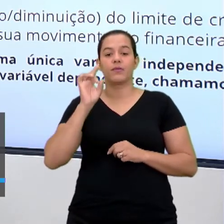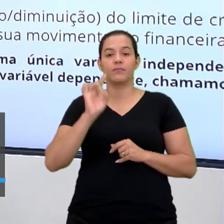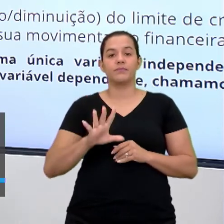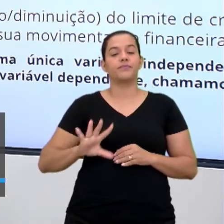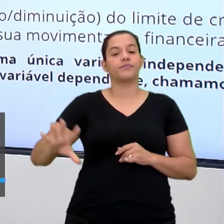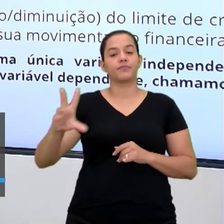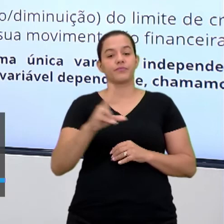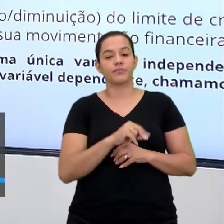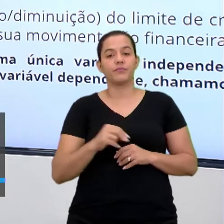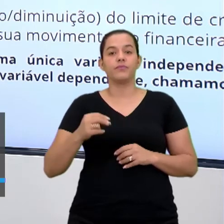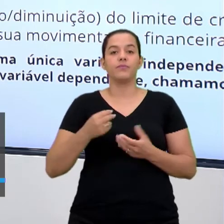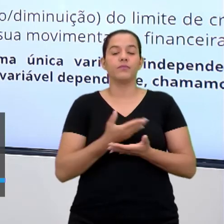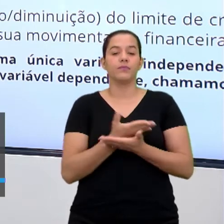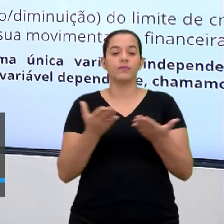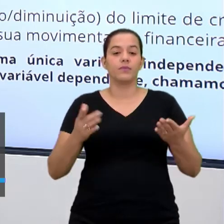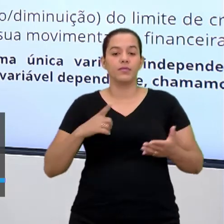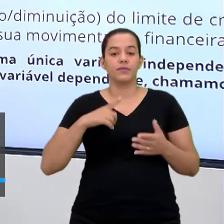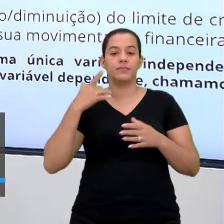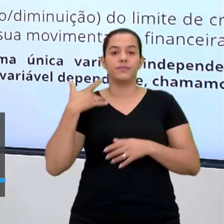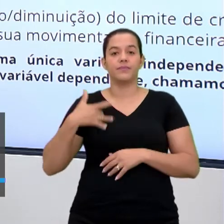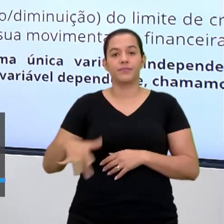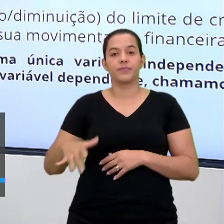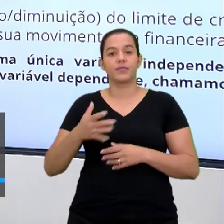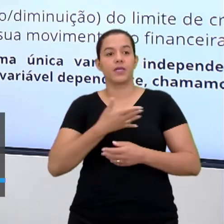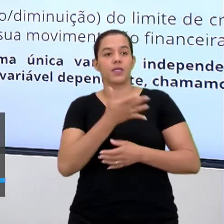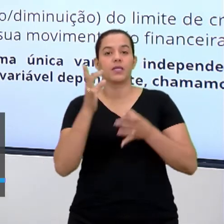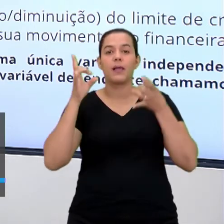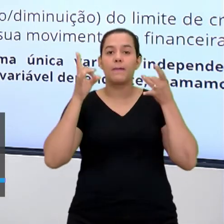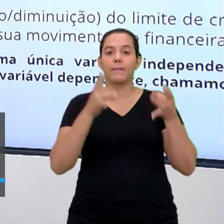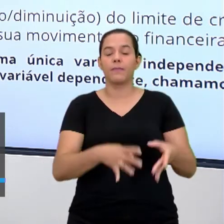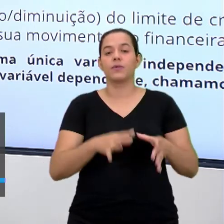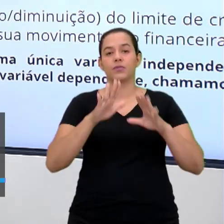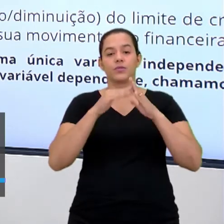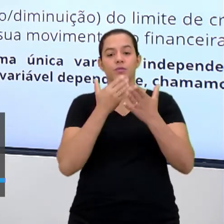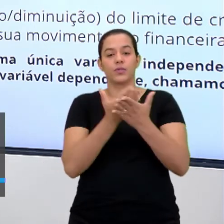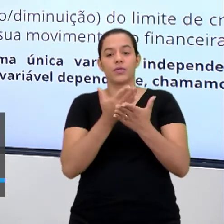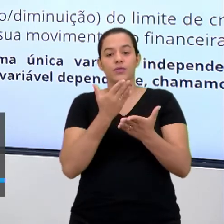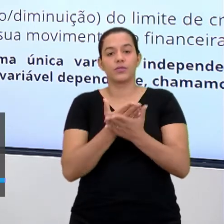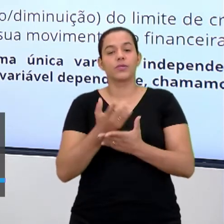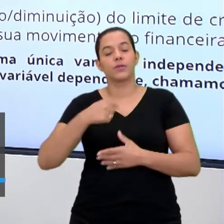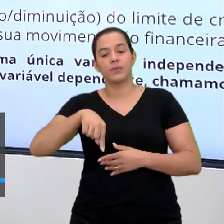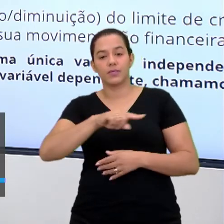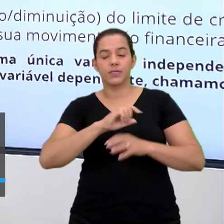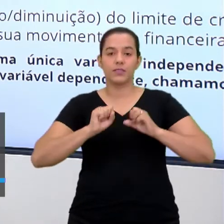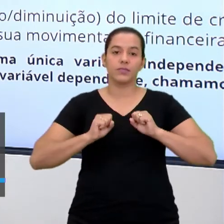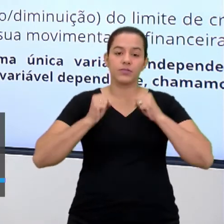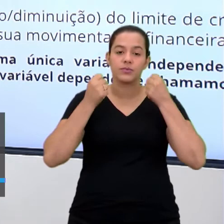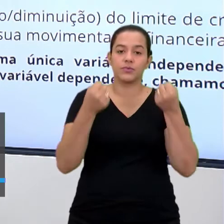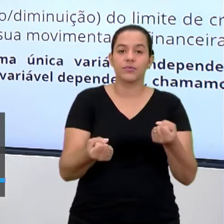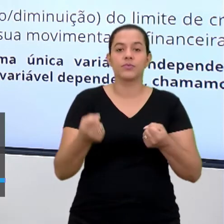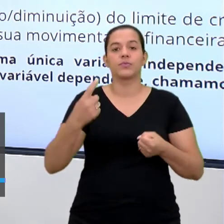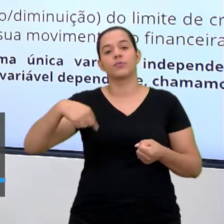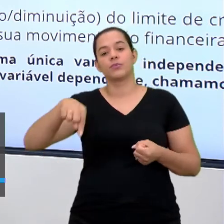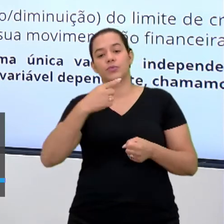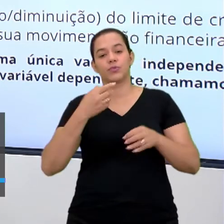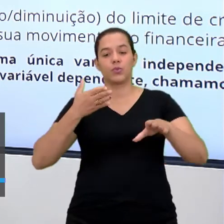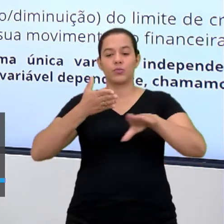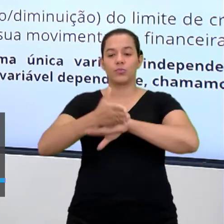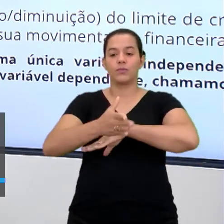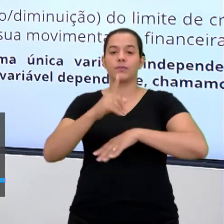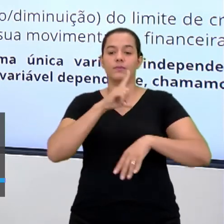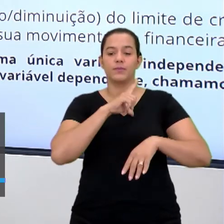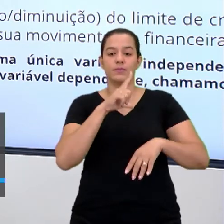Né? Infelizmente, abandonando a escola para estarem se dedicando aí a algum tipo de ocupação,